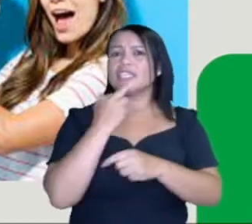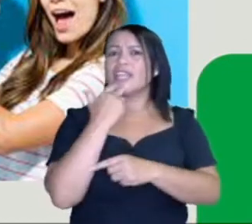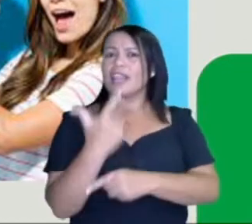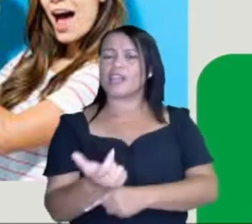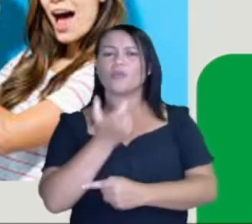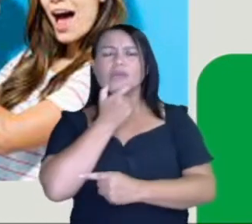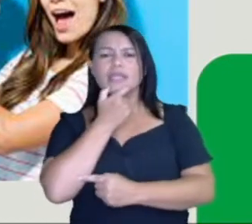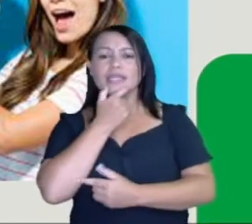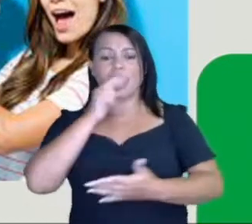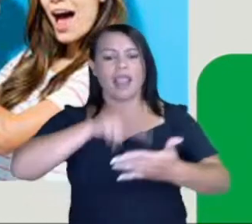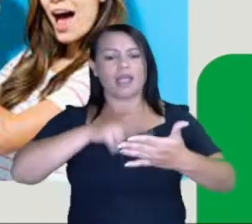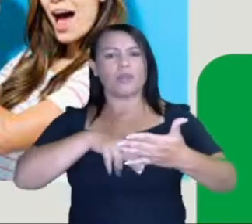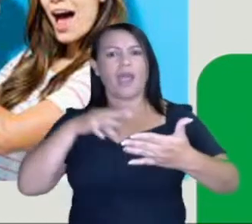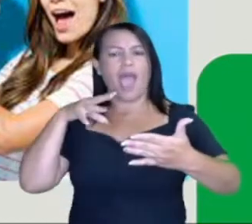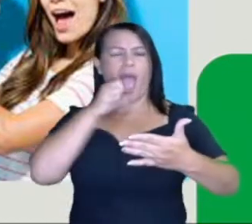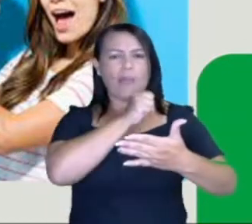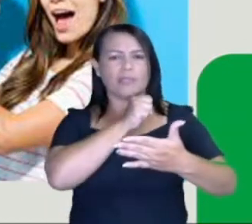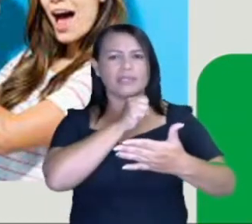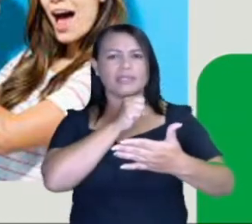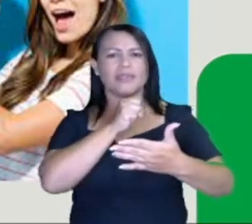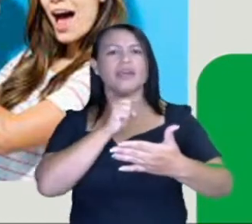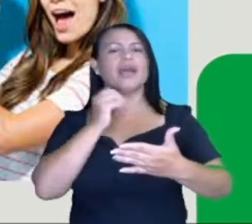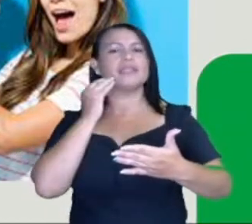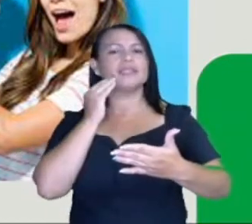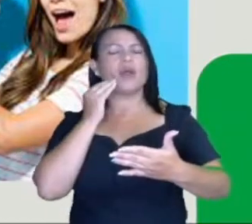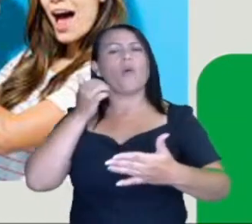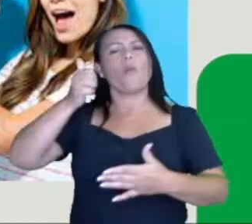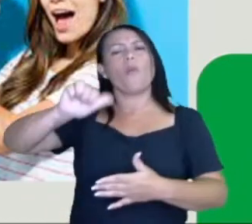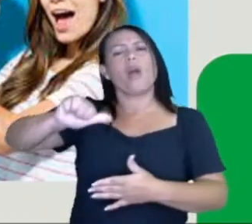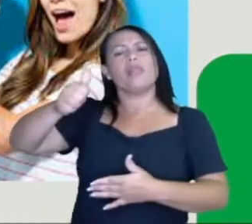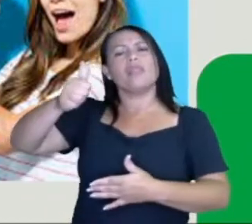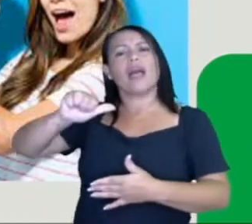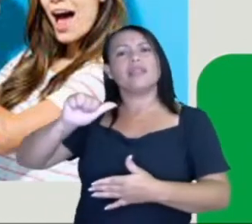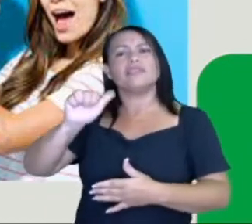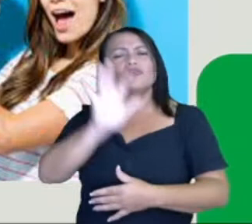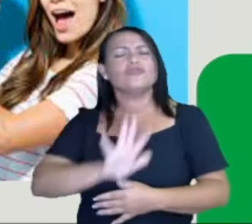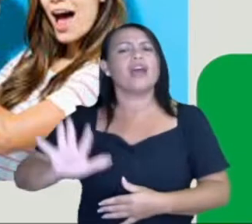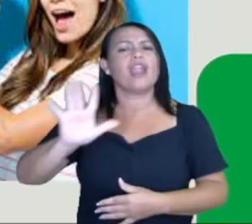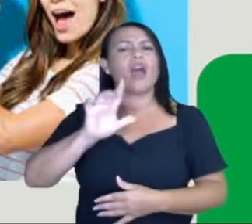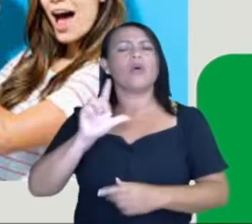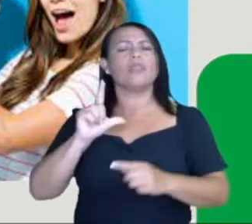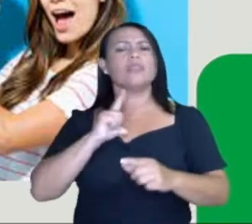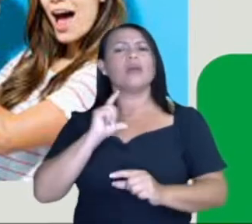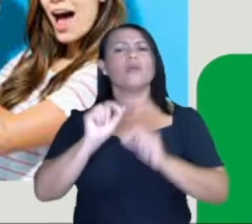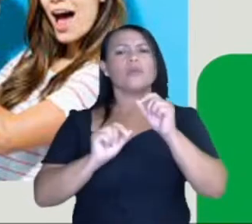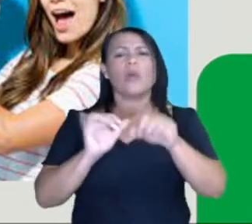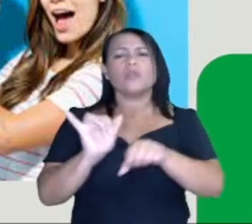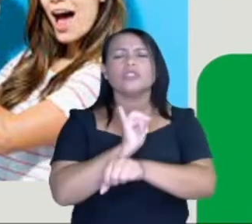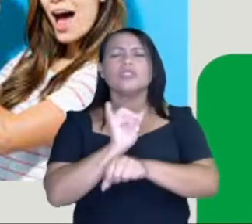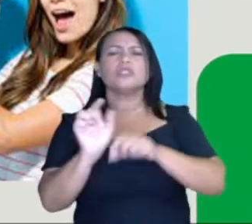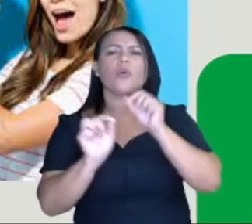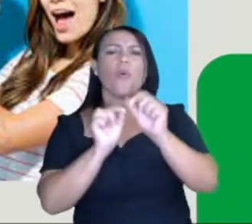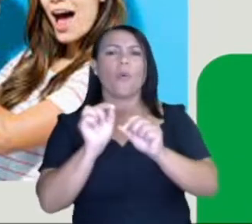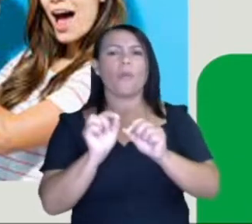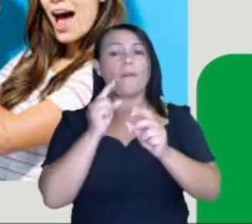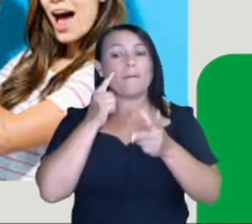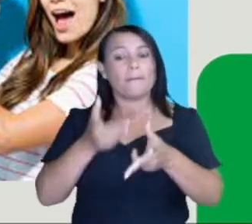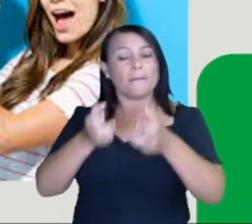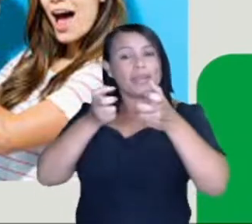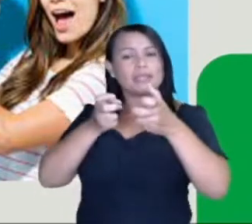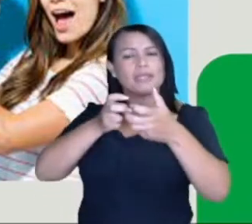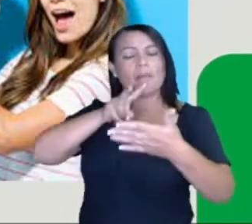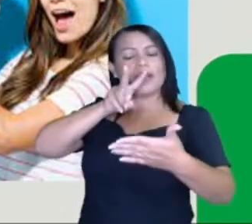leitura rápida, superficial, uma análise geral. Nesta técnica, presta-se mais atenção